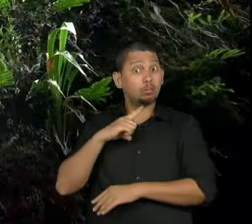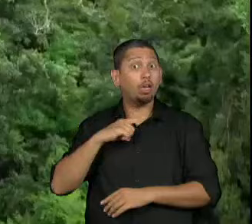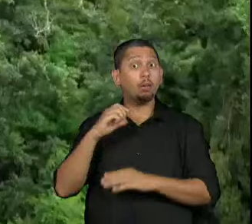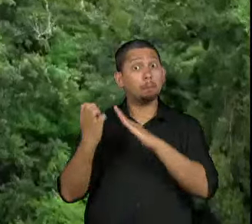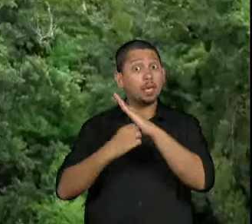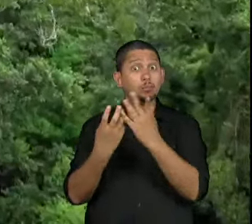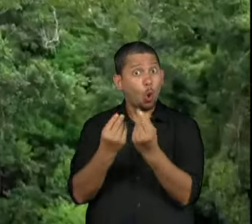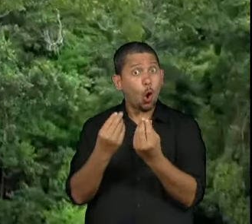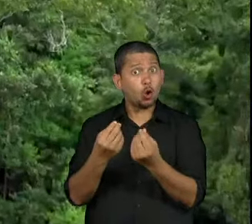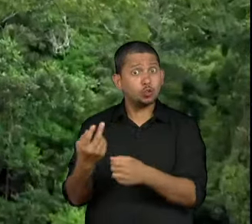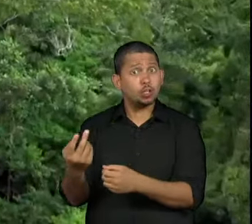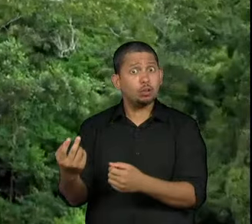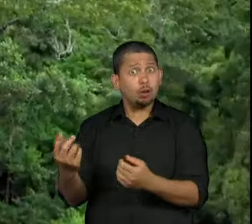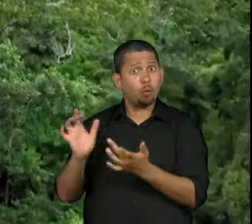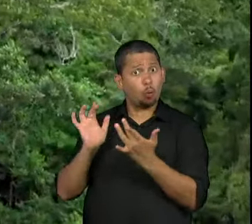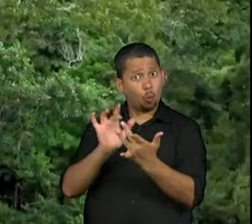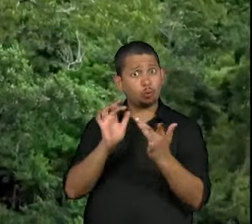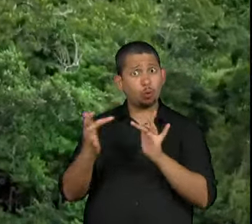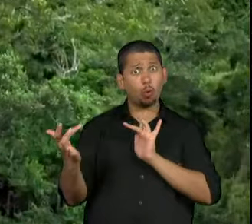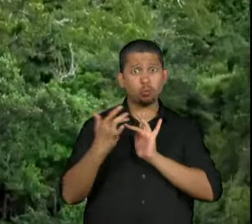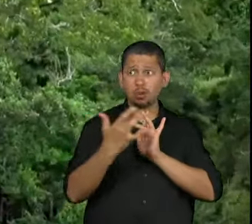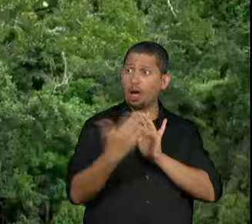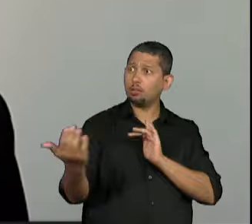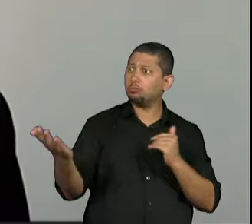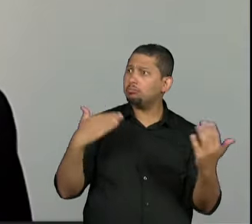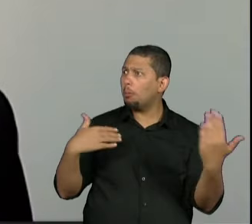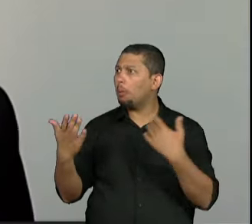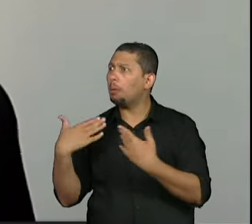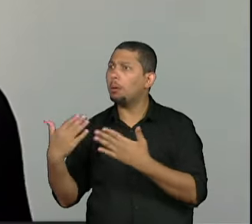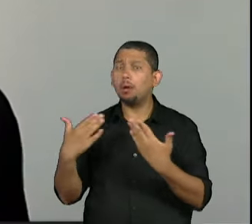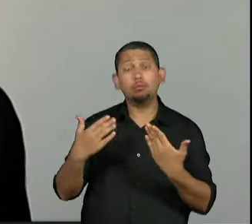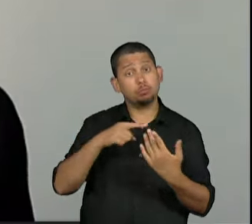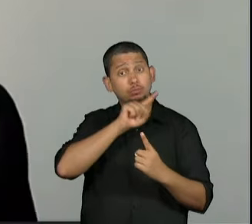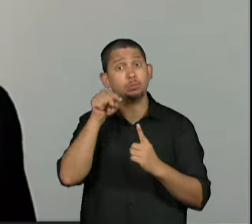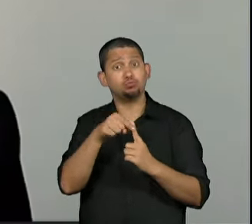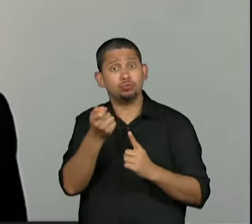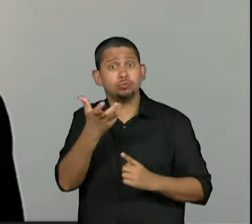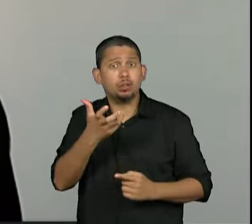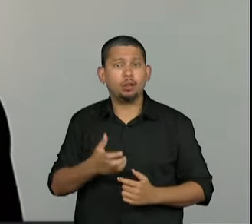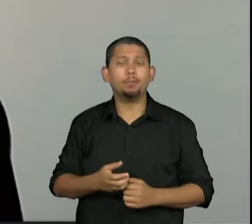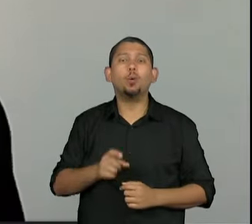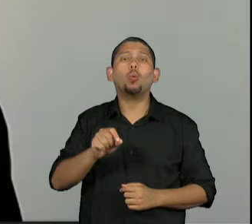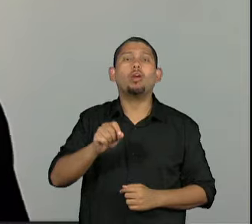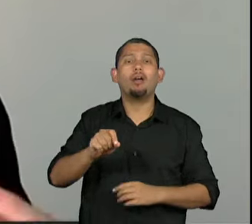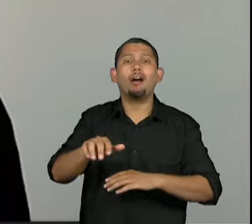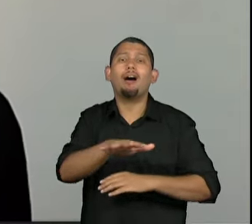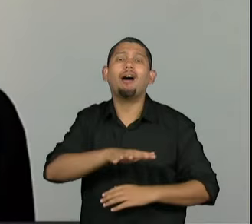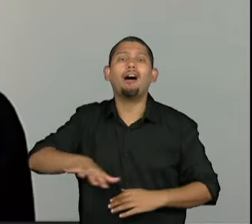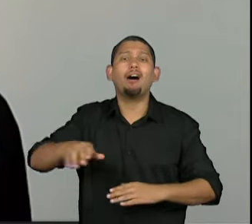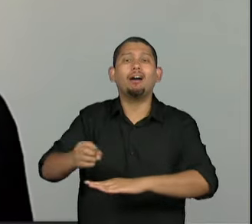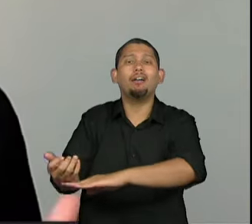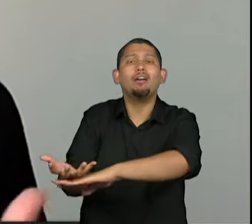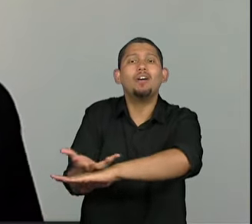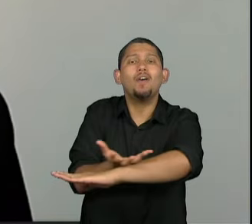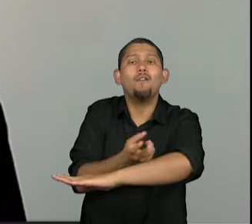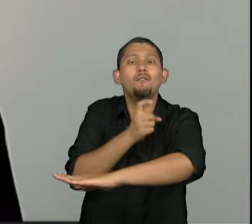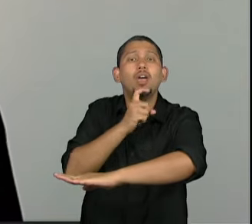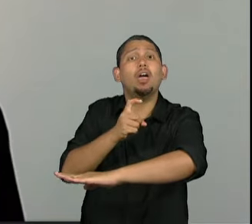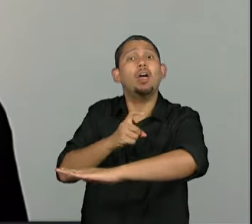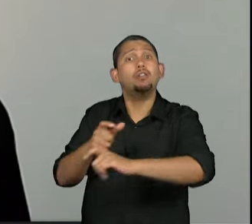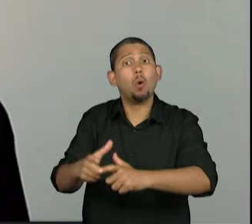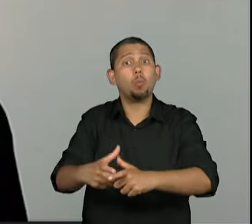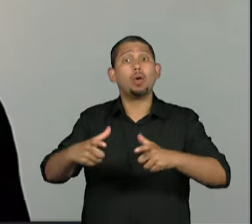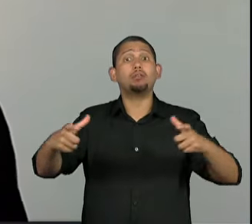virada, porque justamente todos querem o mesmo objetivo, não é? Aumentar a cobertura vegetal para cumprir o papel de sequestro